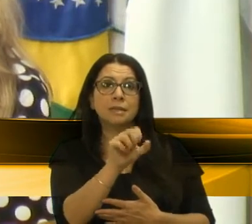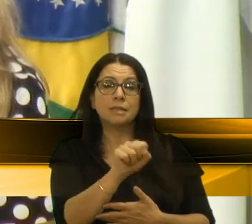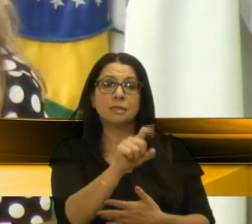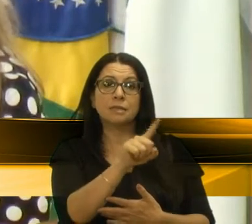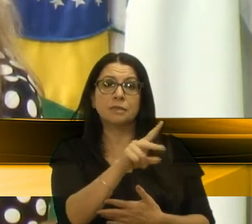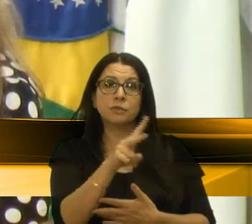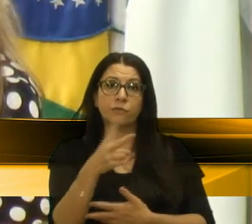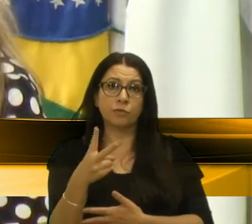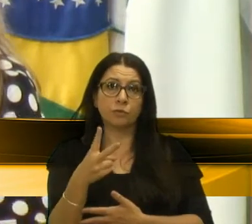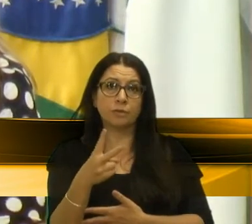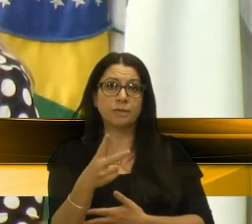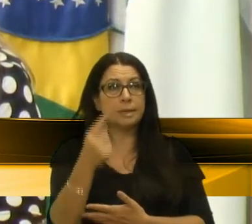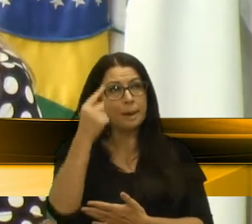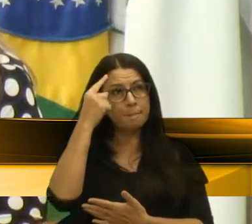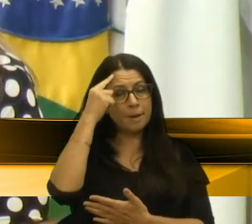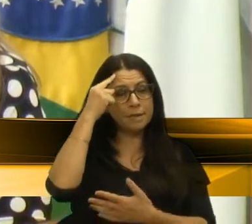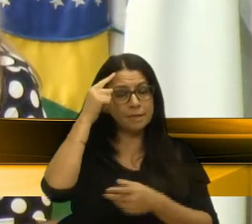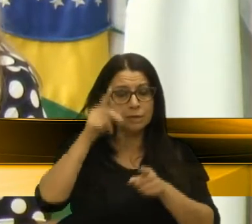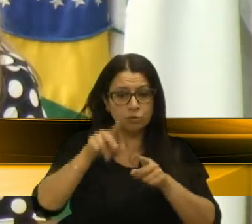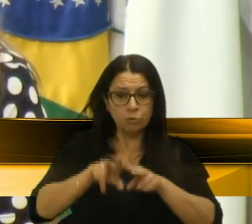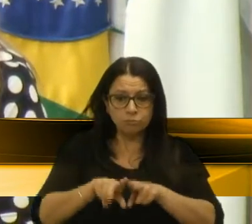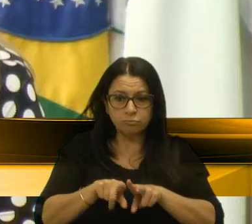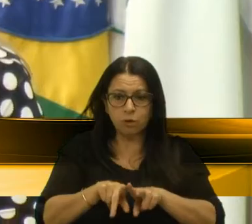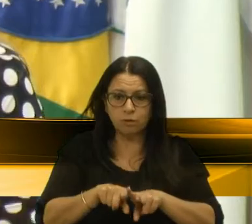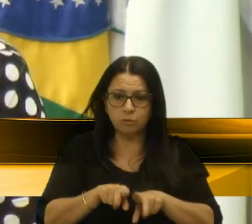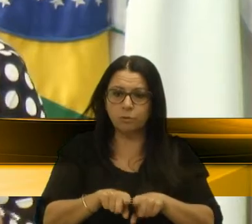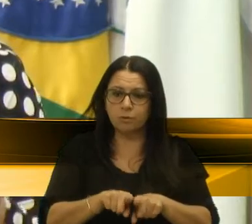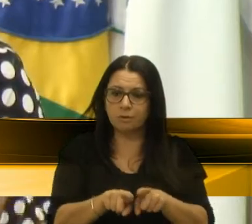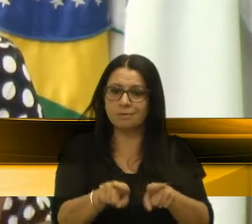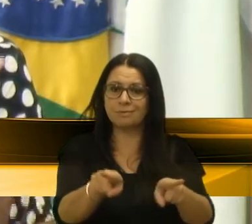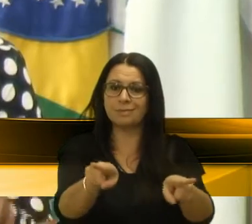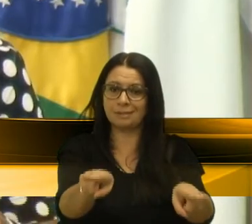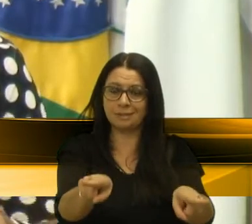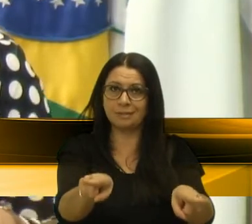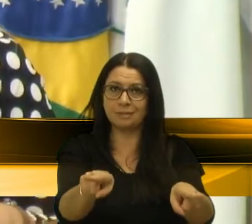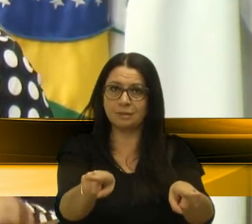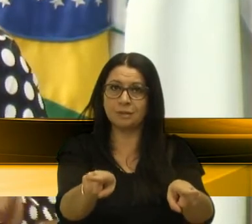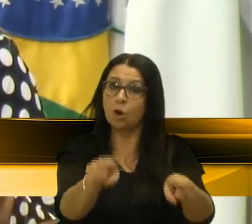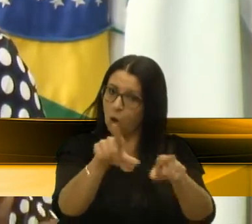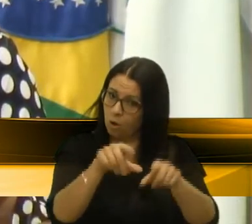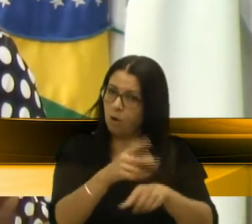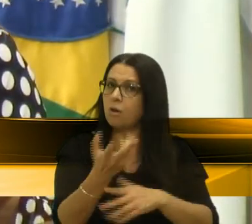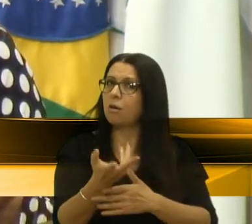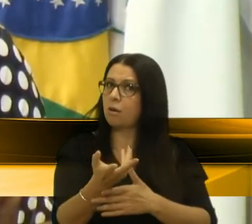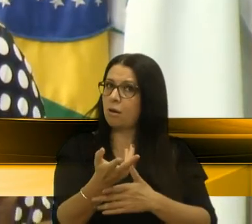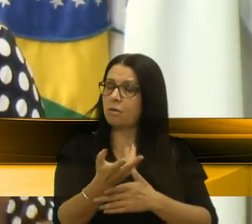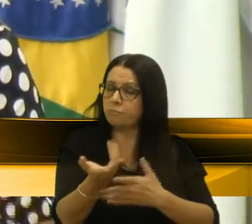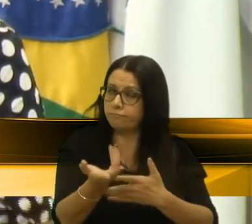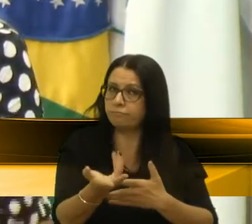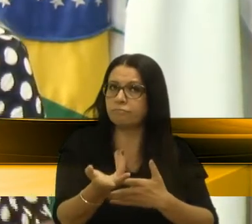122 e pensarmos em duplicação, olha que áreas